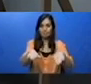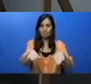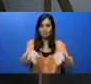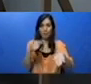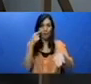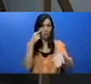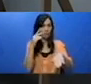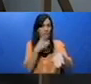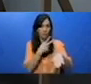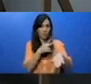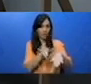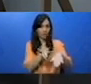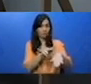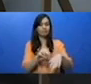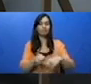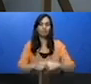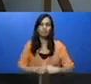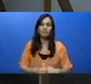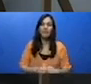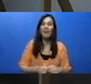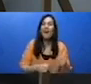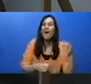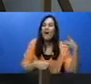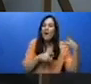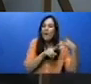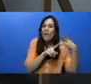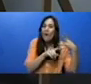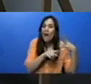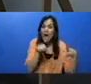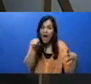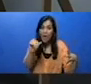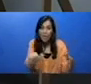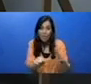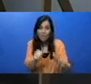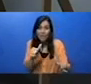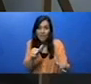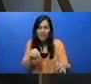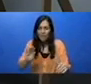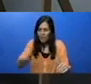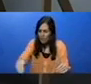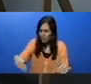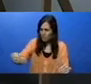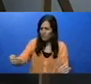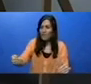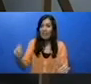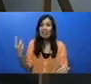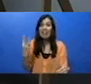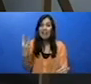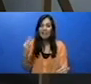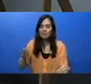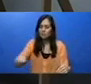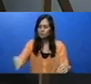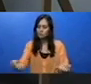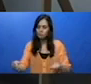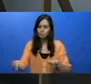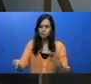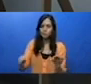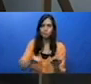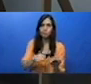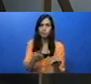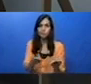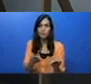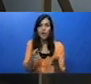sua vista. 4. Na sua vez, cada jogador vira 3 fichas e forma com elas